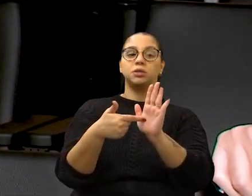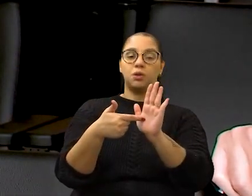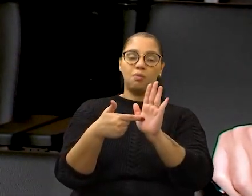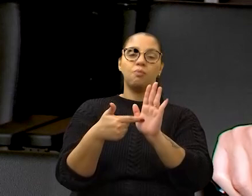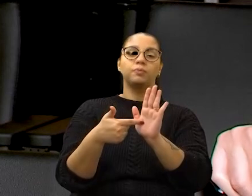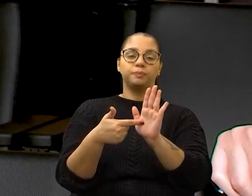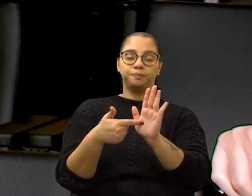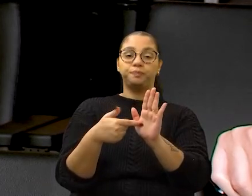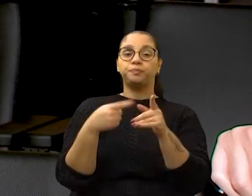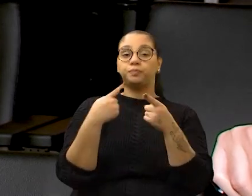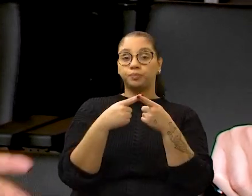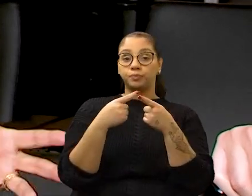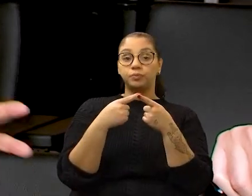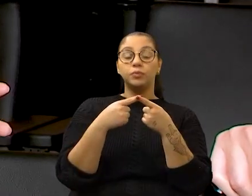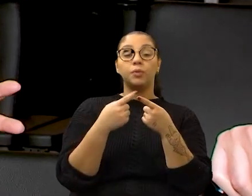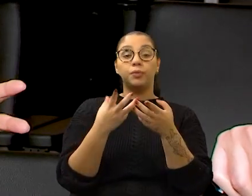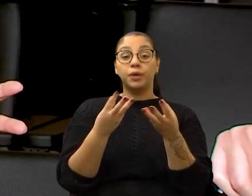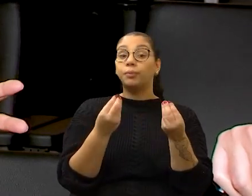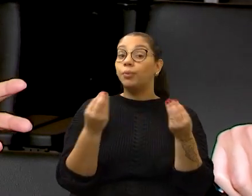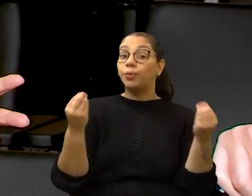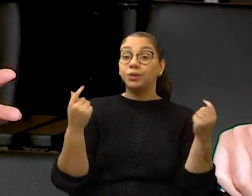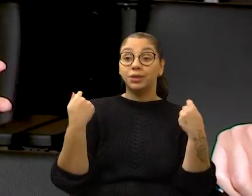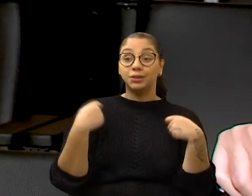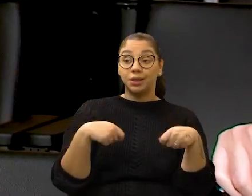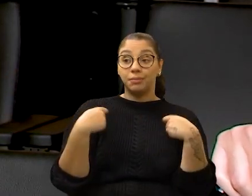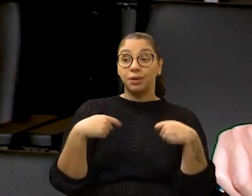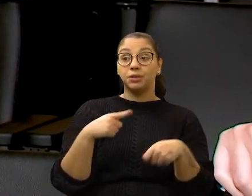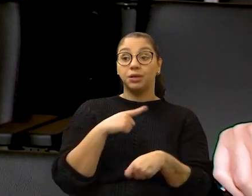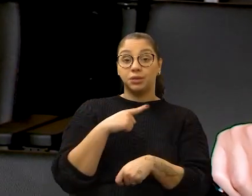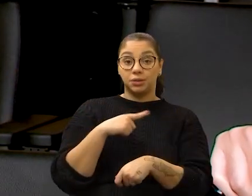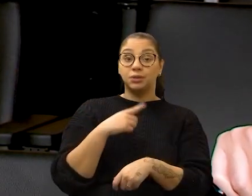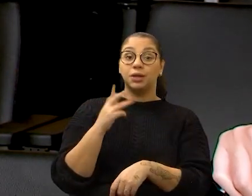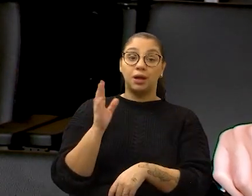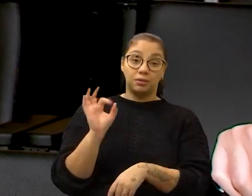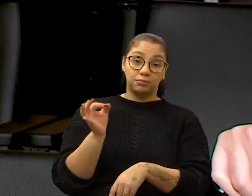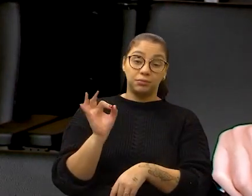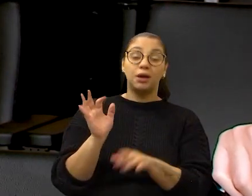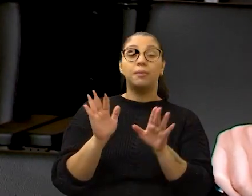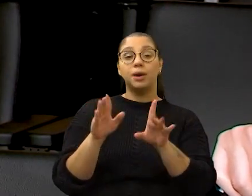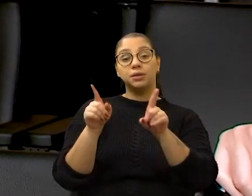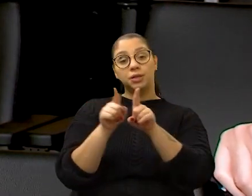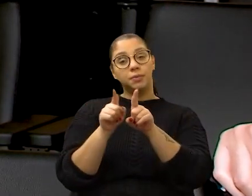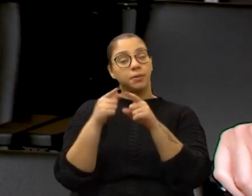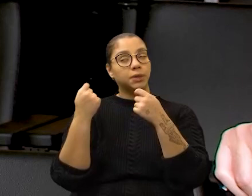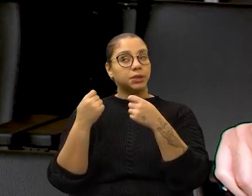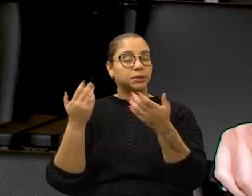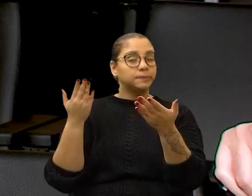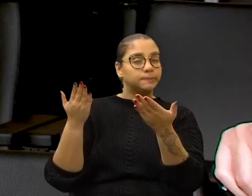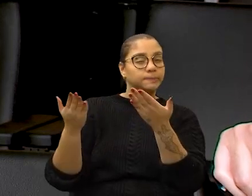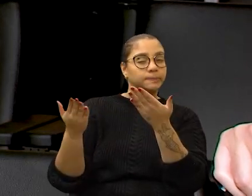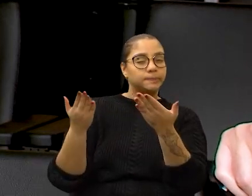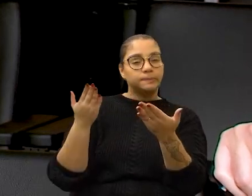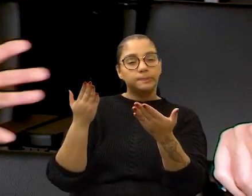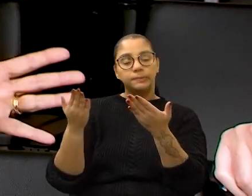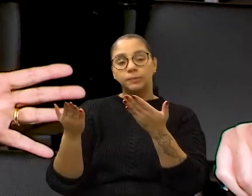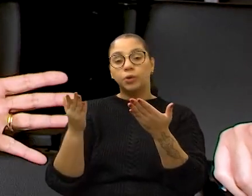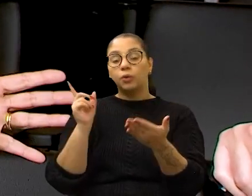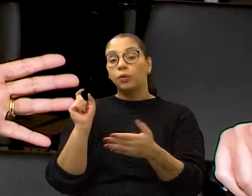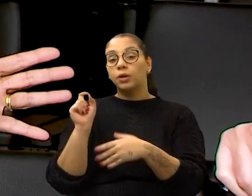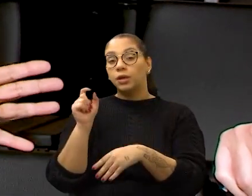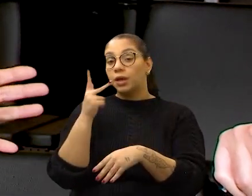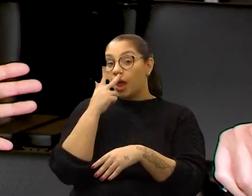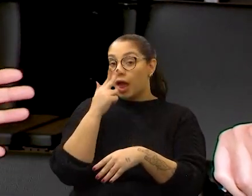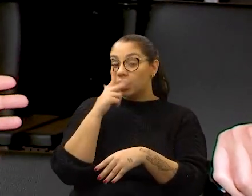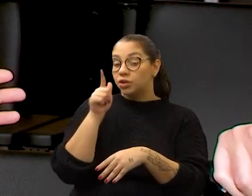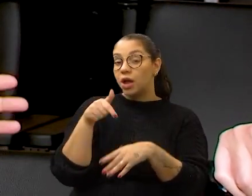indicação, porque são muitas demandas, né, Gabriel, que chegam, mas a gente também tem que ter o bom senso de ver o que